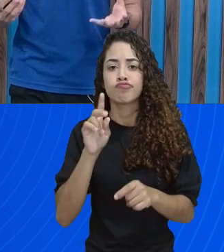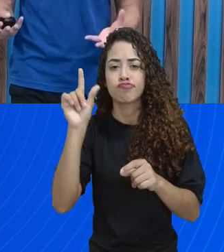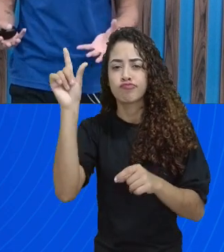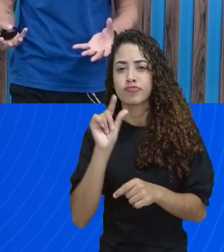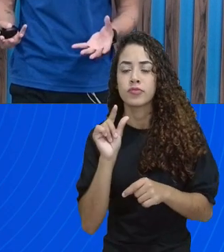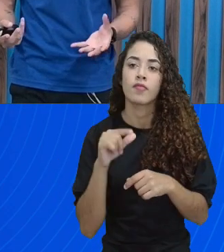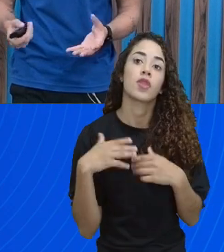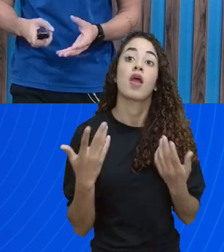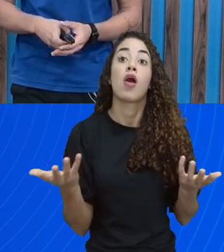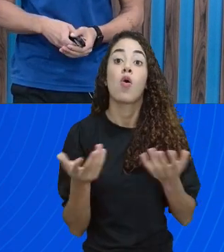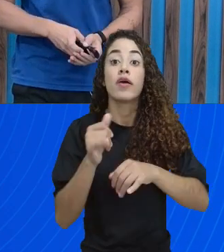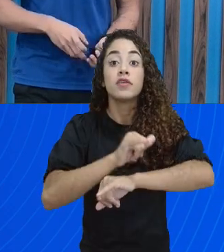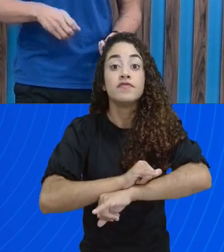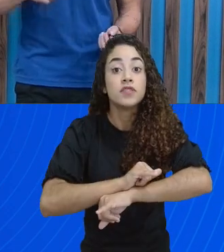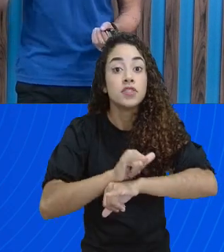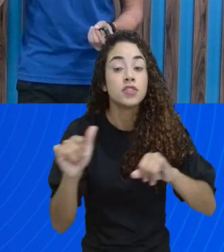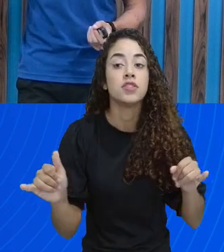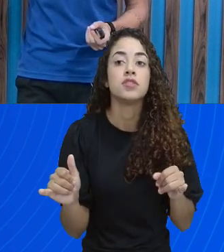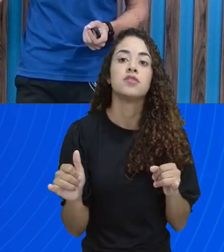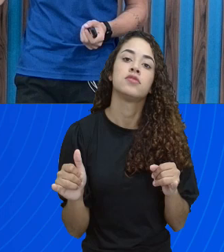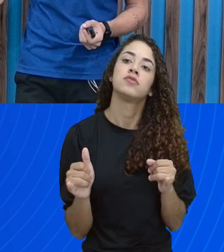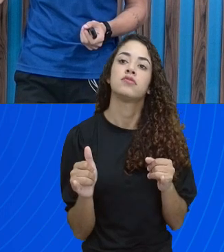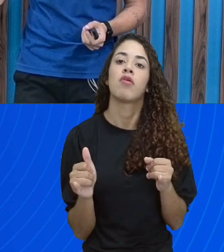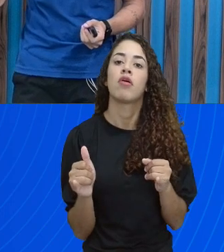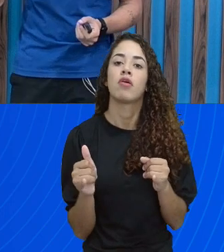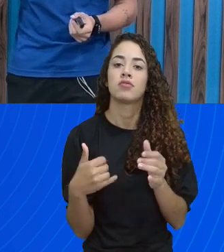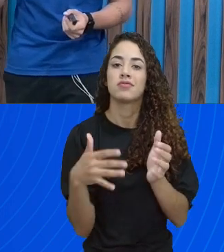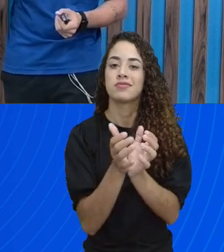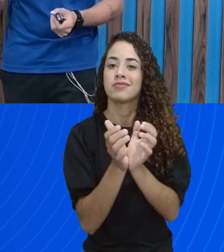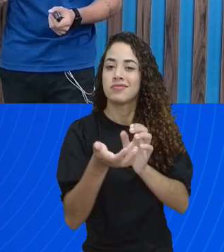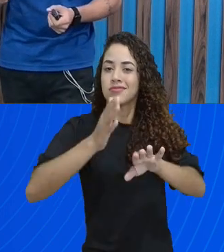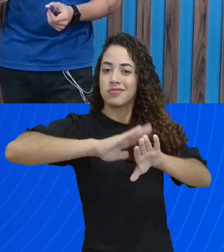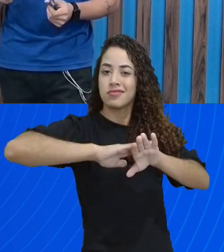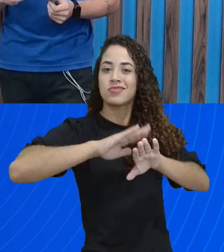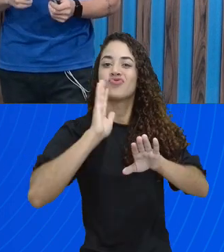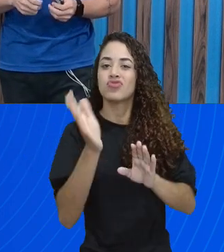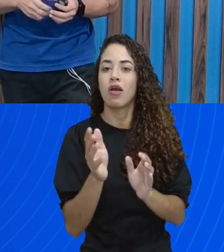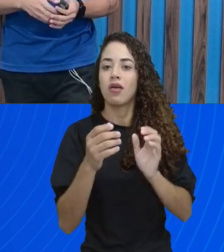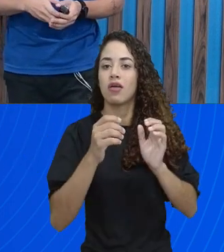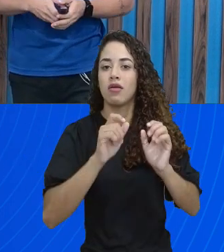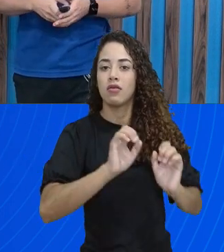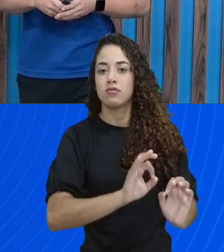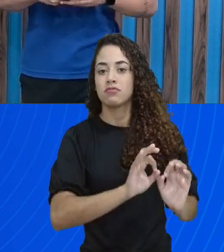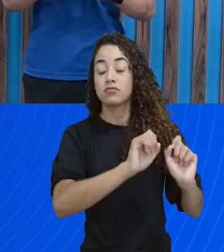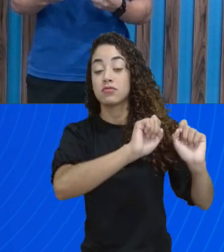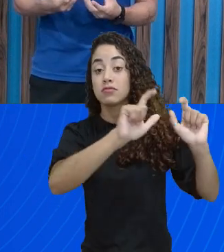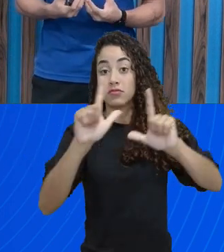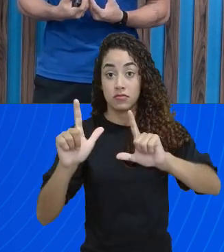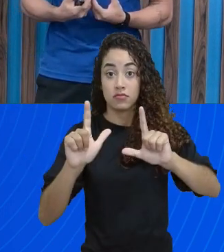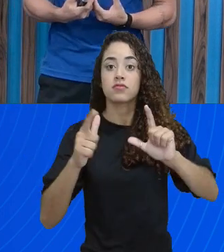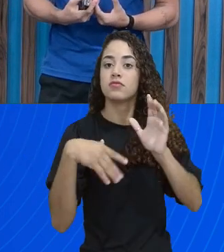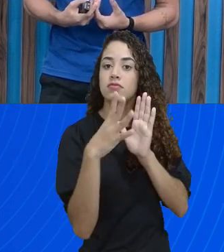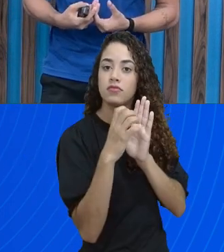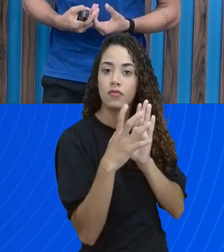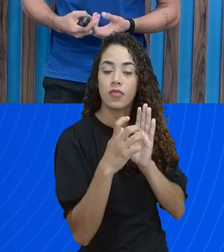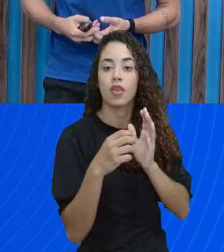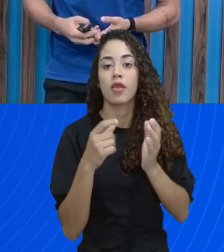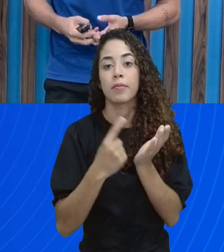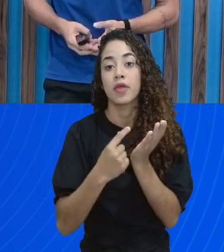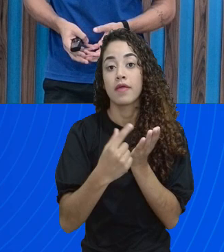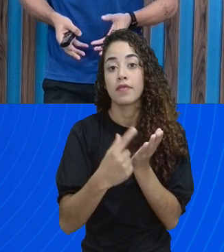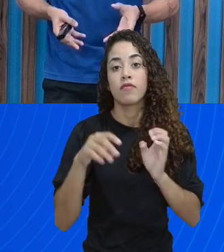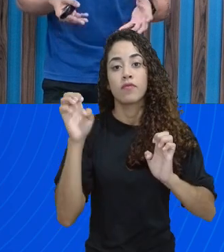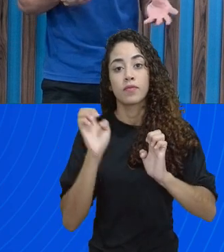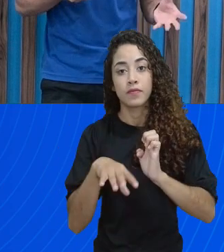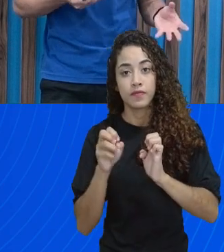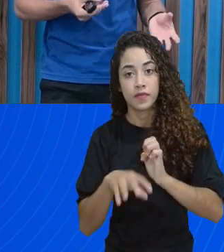nossos avisos de sempre, né? Os meninos já colocaram aí na tela para vocês o QR Code do aplicativo da Educa Recife.